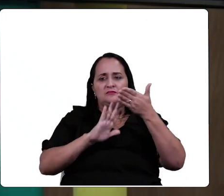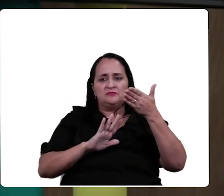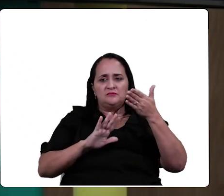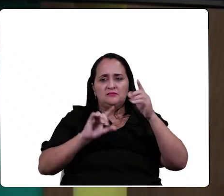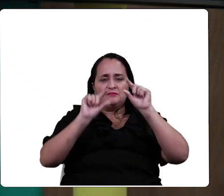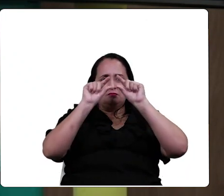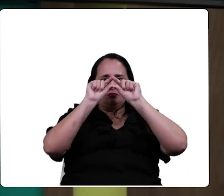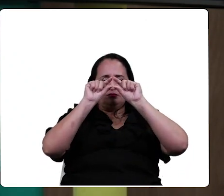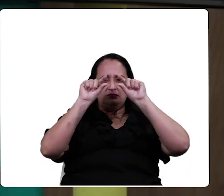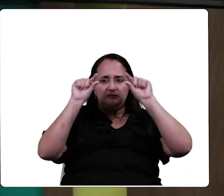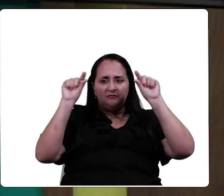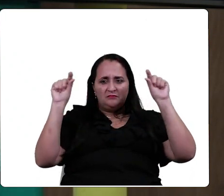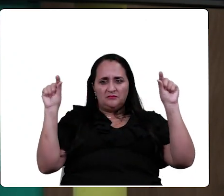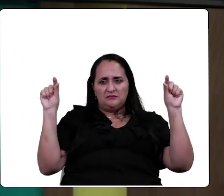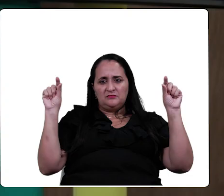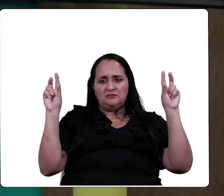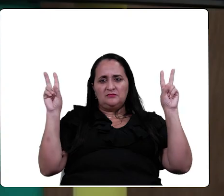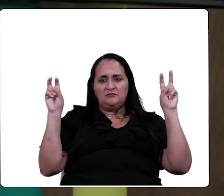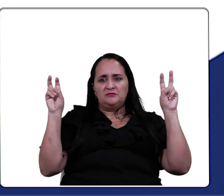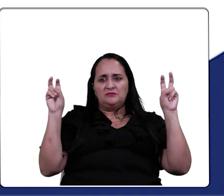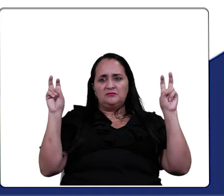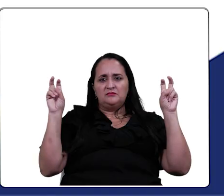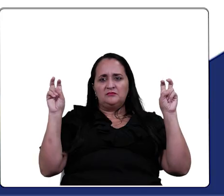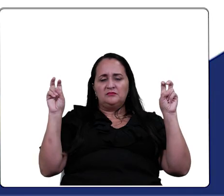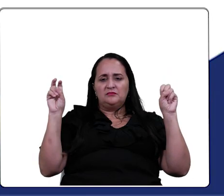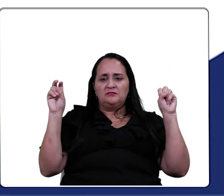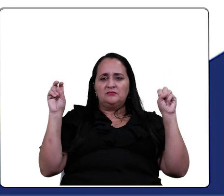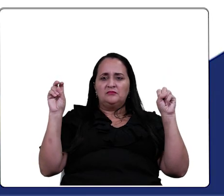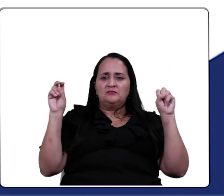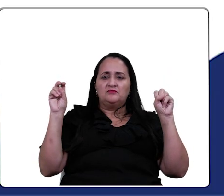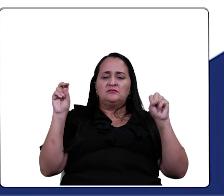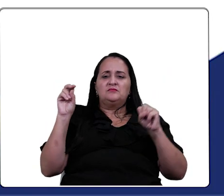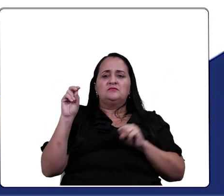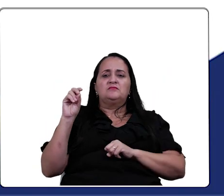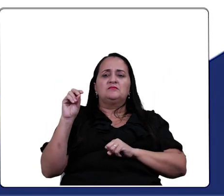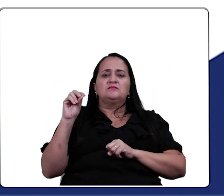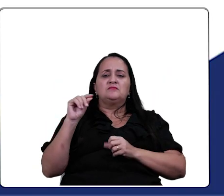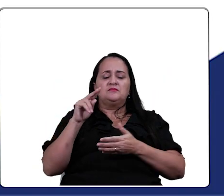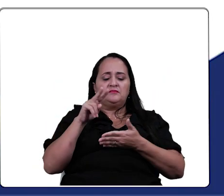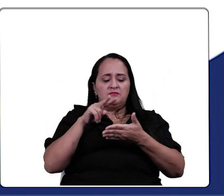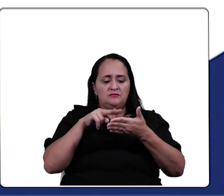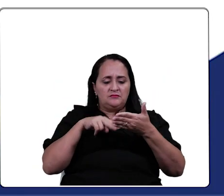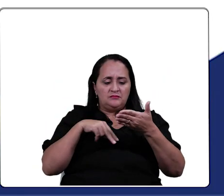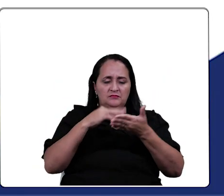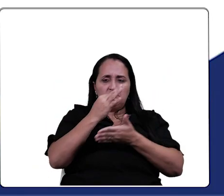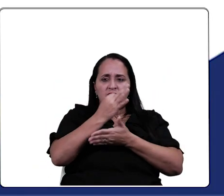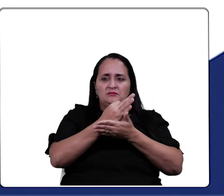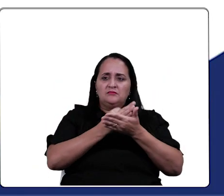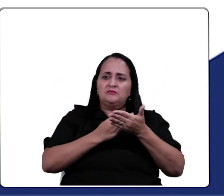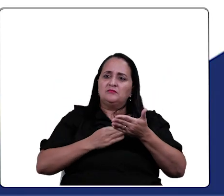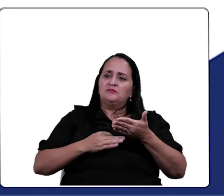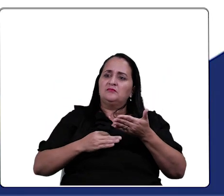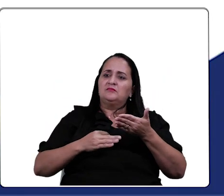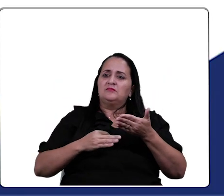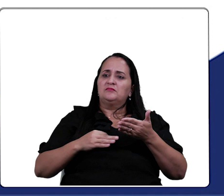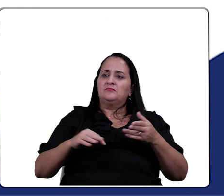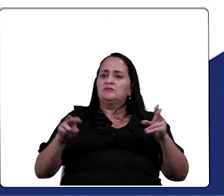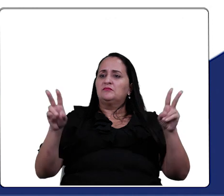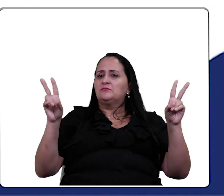do enunciado da questão. Após essa leitura desse texto, o tema